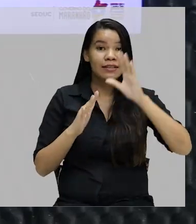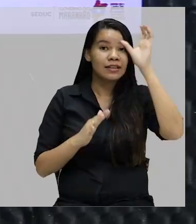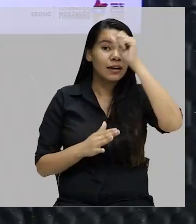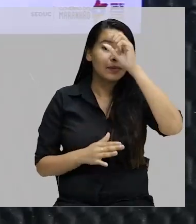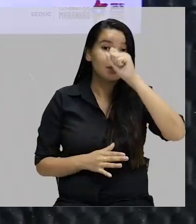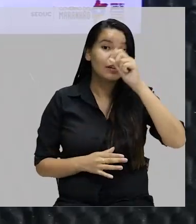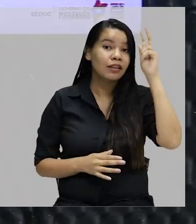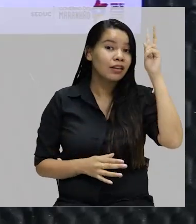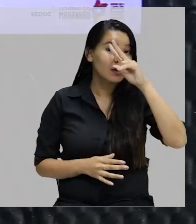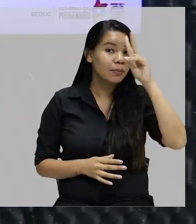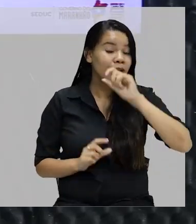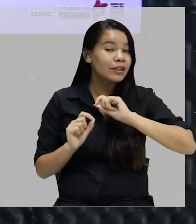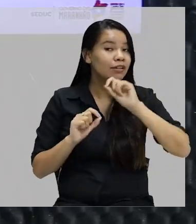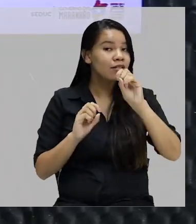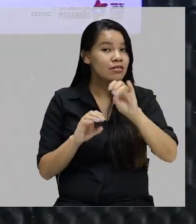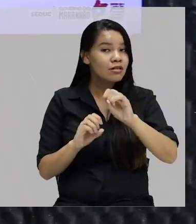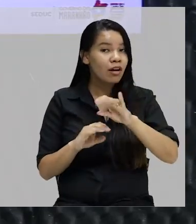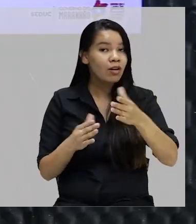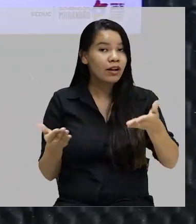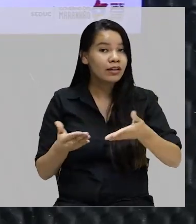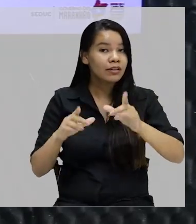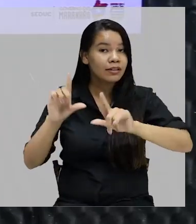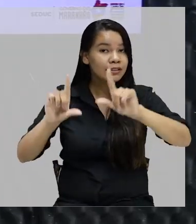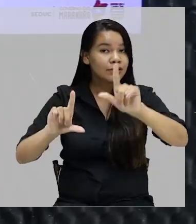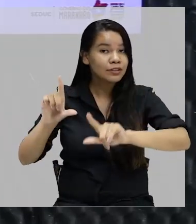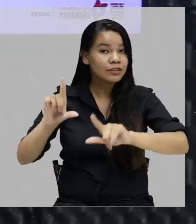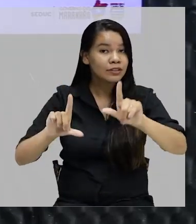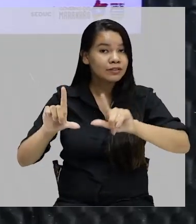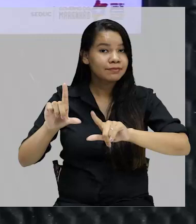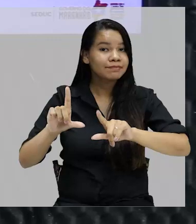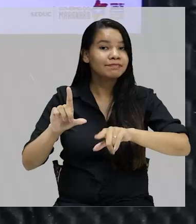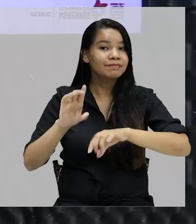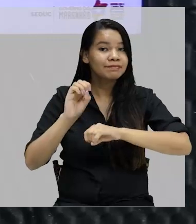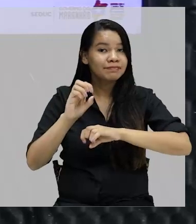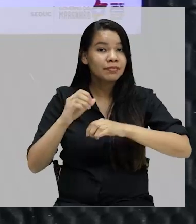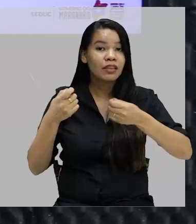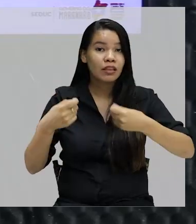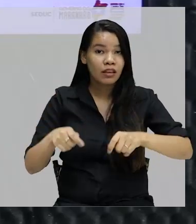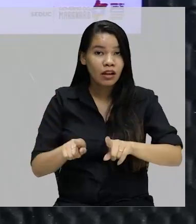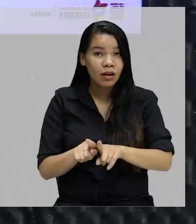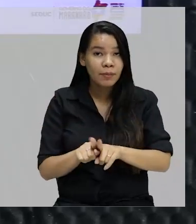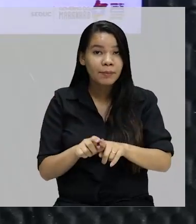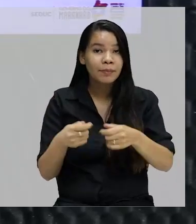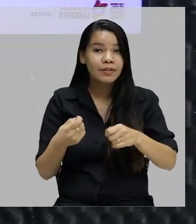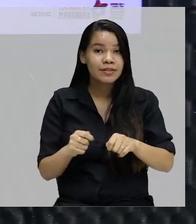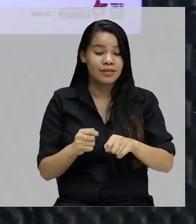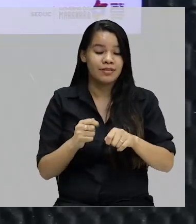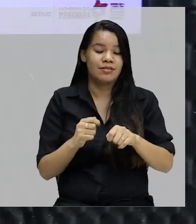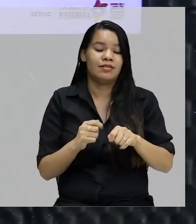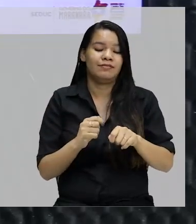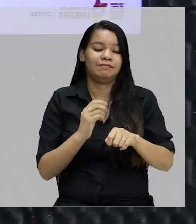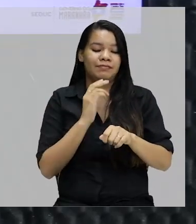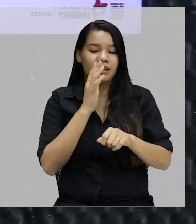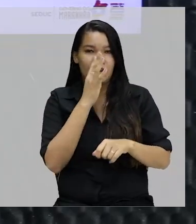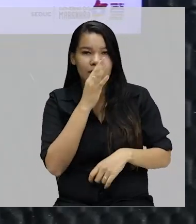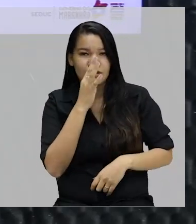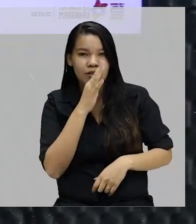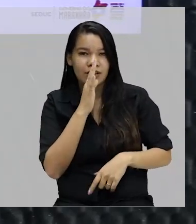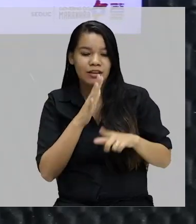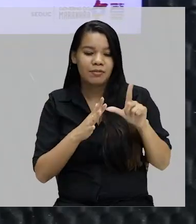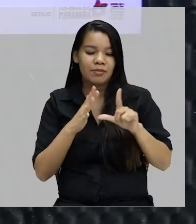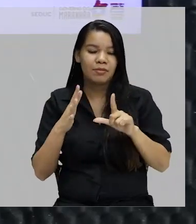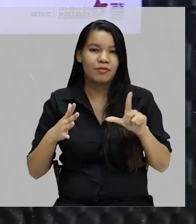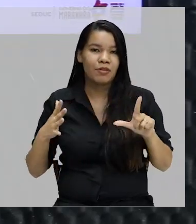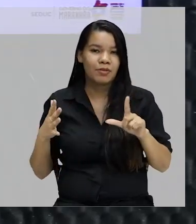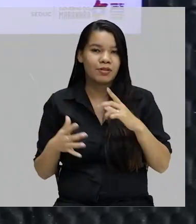que essas aulas transmitidas aqui na TV Educação também podem ser assistidas na plataforma Gonçalves Dias,